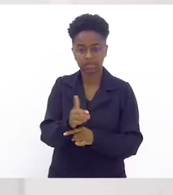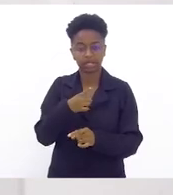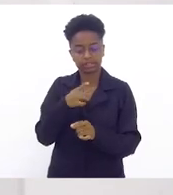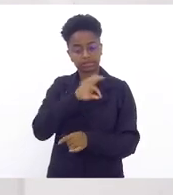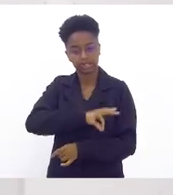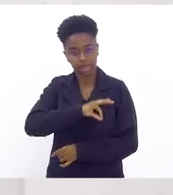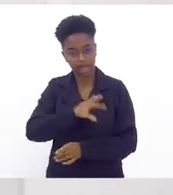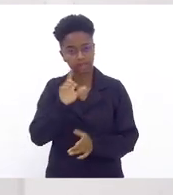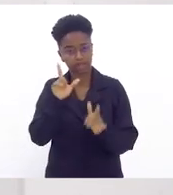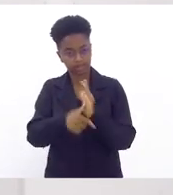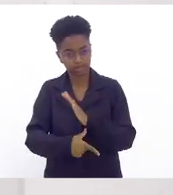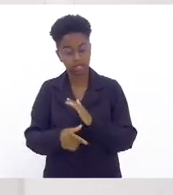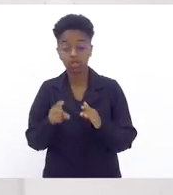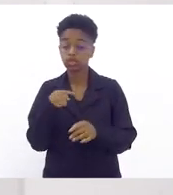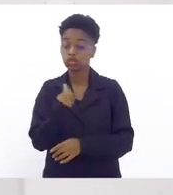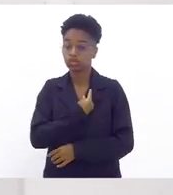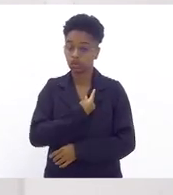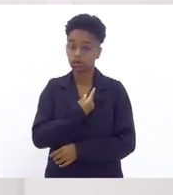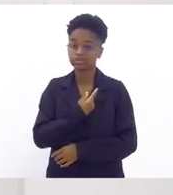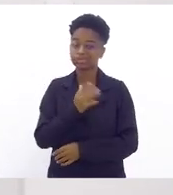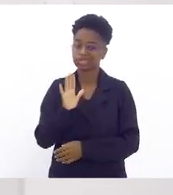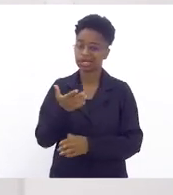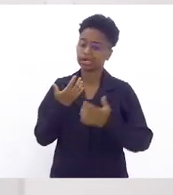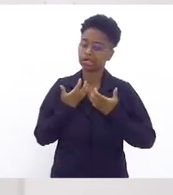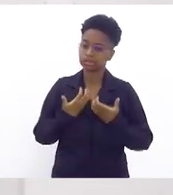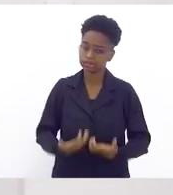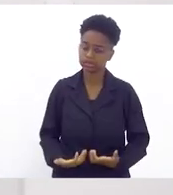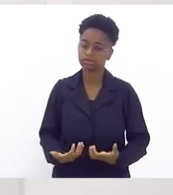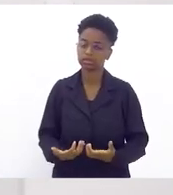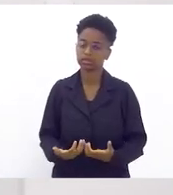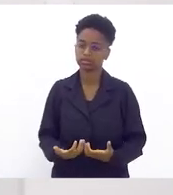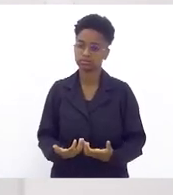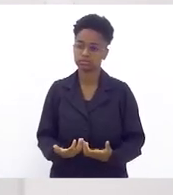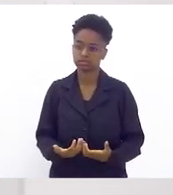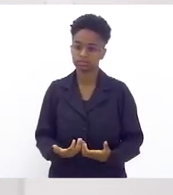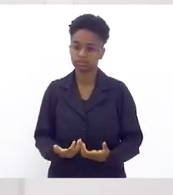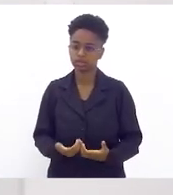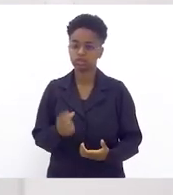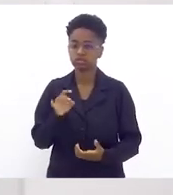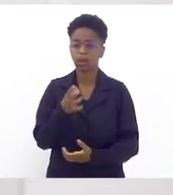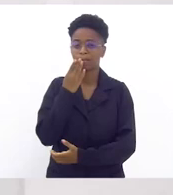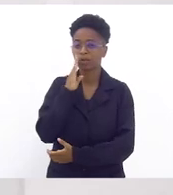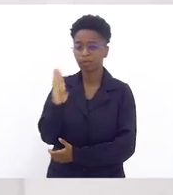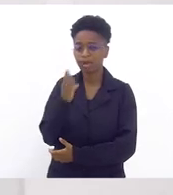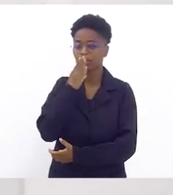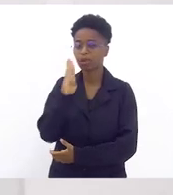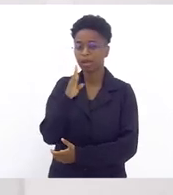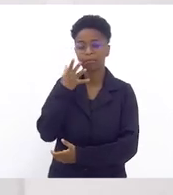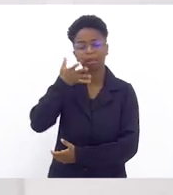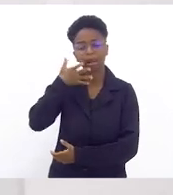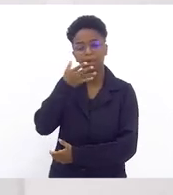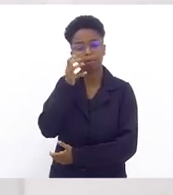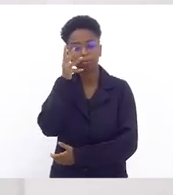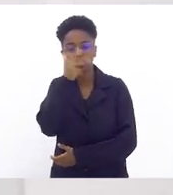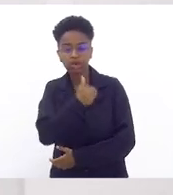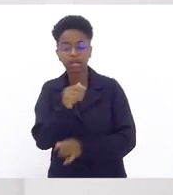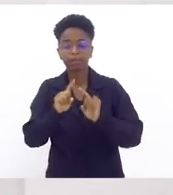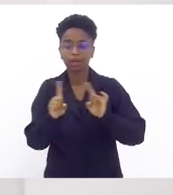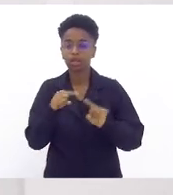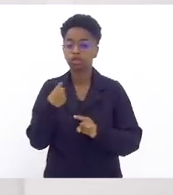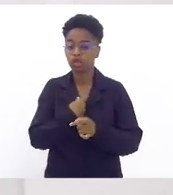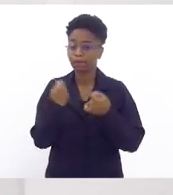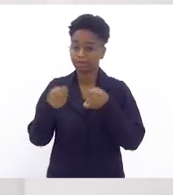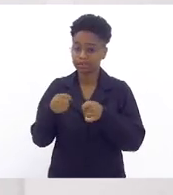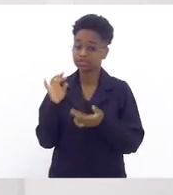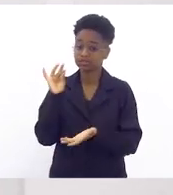então a gente está cansado né de apenas é ter promessas e palavras bonitas nós precisamos